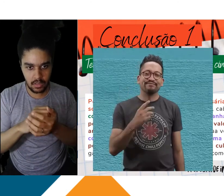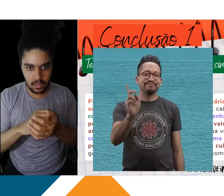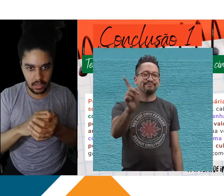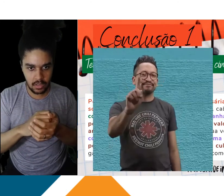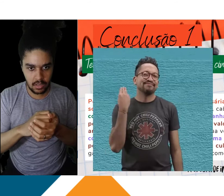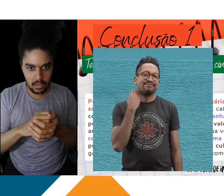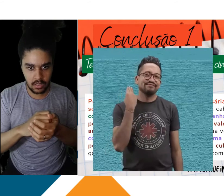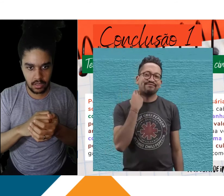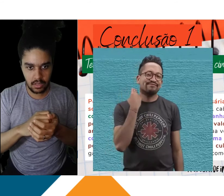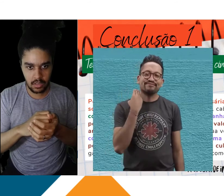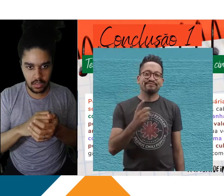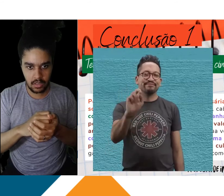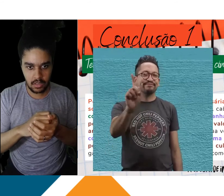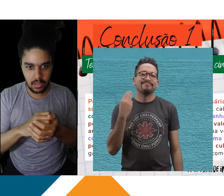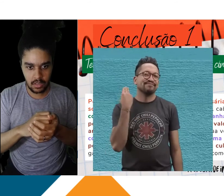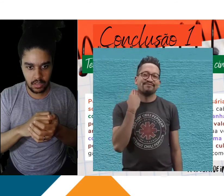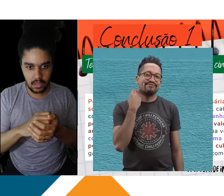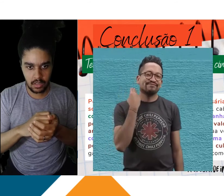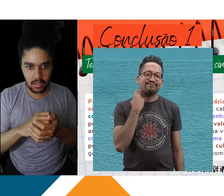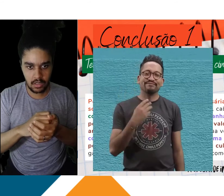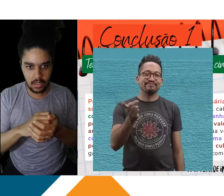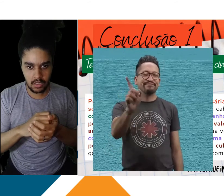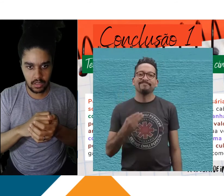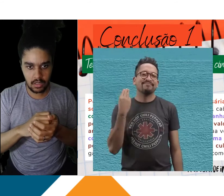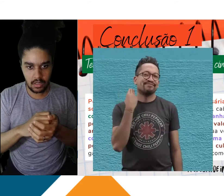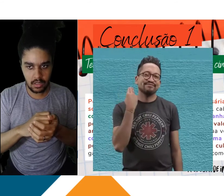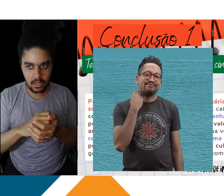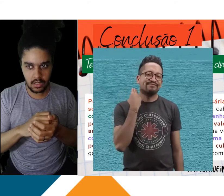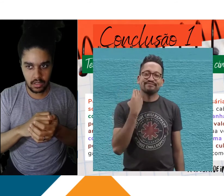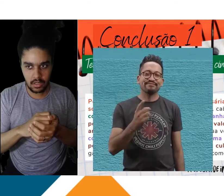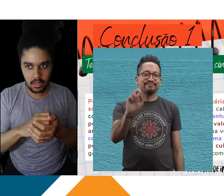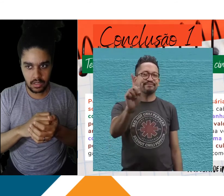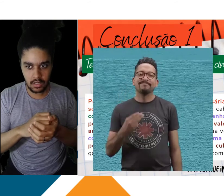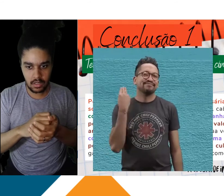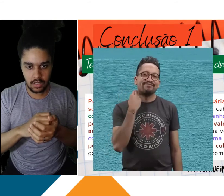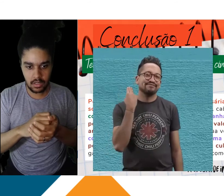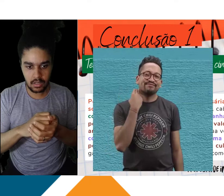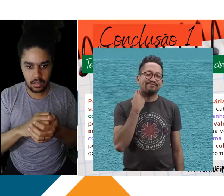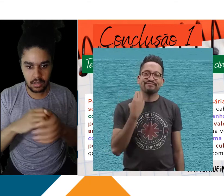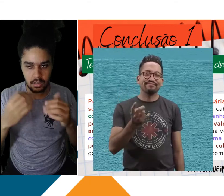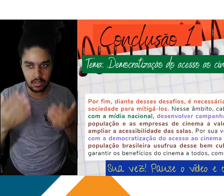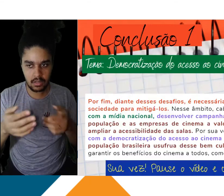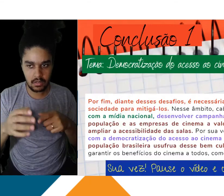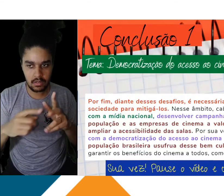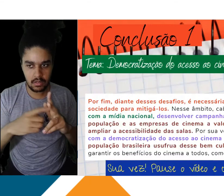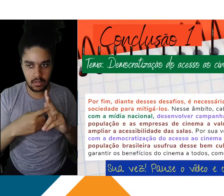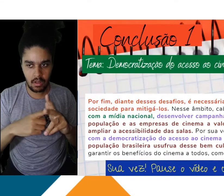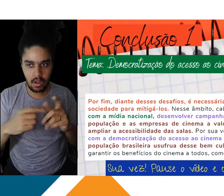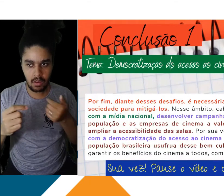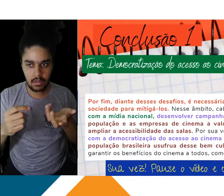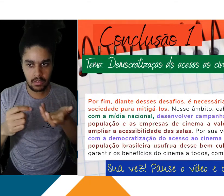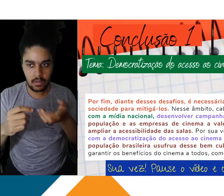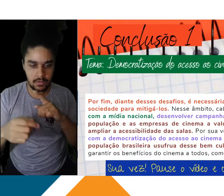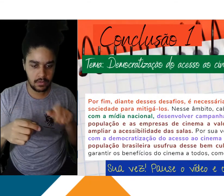fizessem adaptação, porque desse modo, ó, os 200 pontos eles não estão garantidos e a gente precisa ter 200 lá no critério 5. Então, em